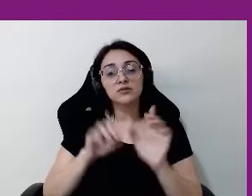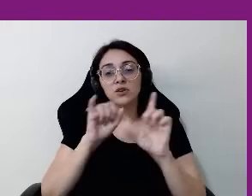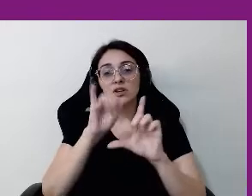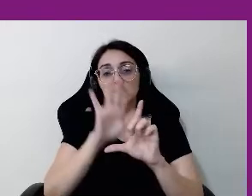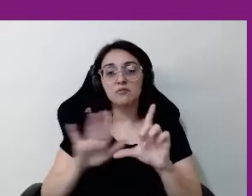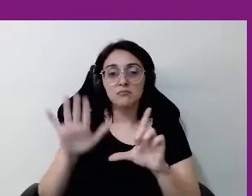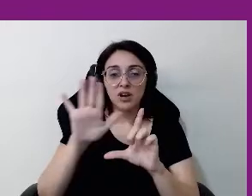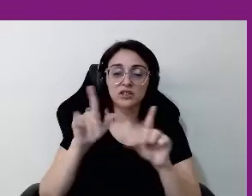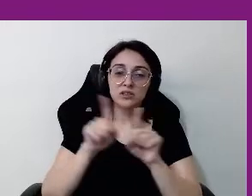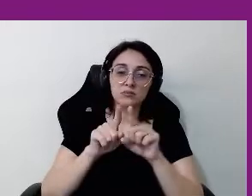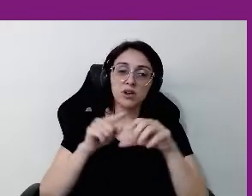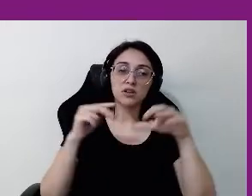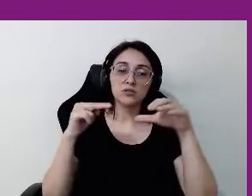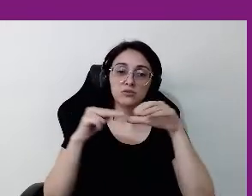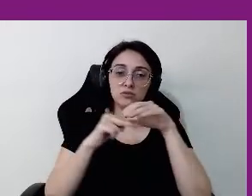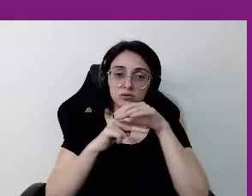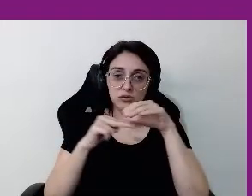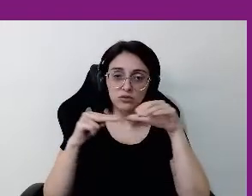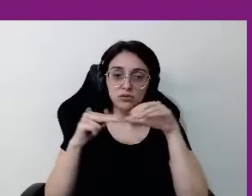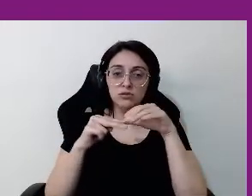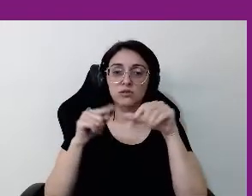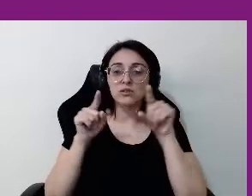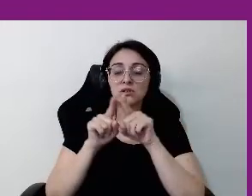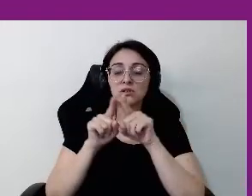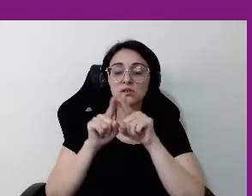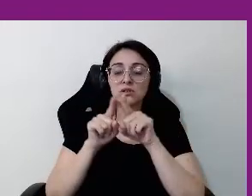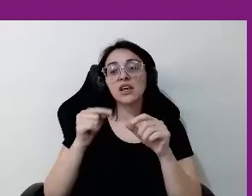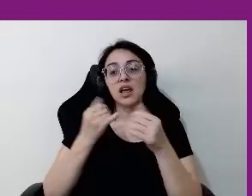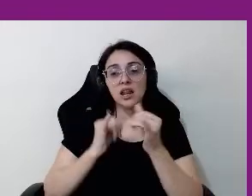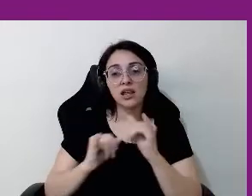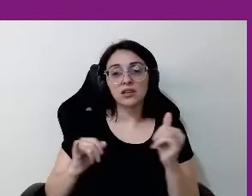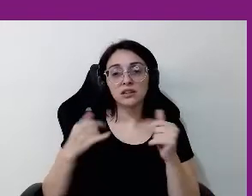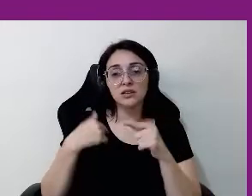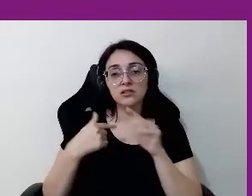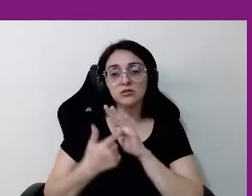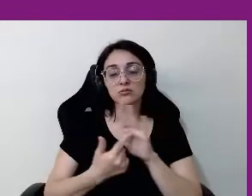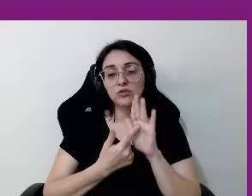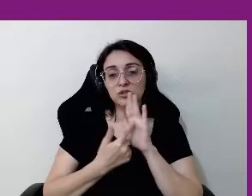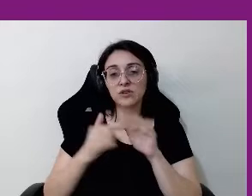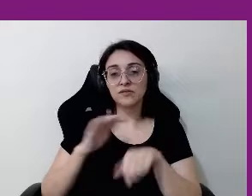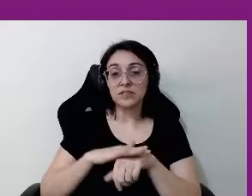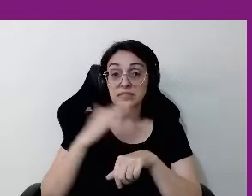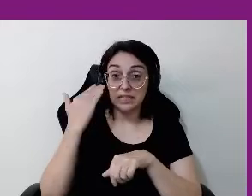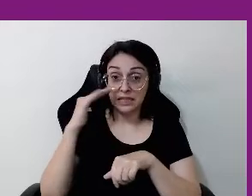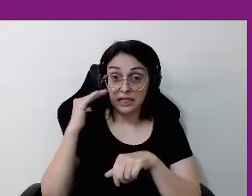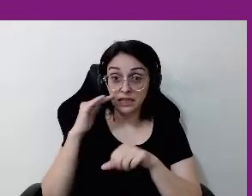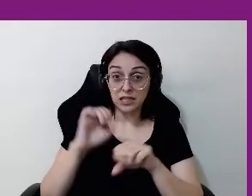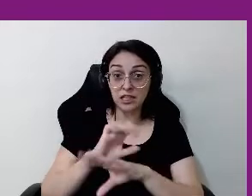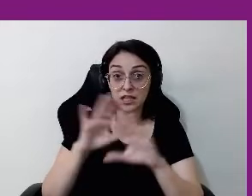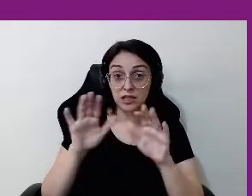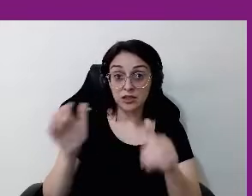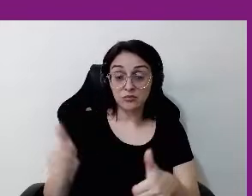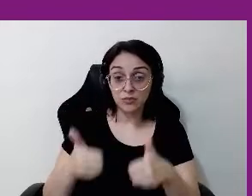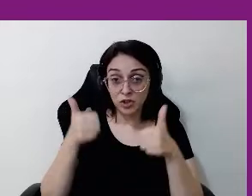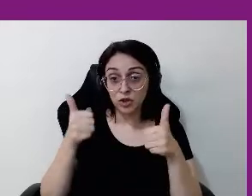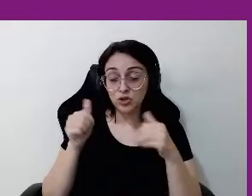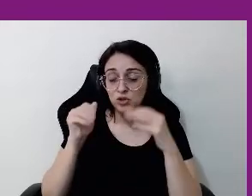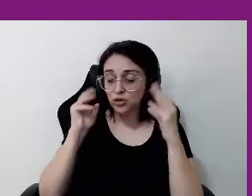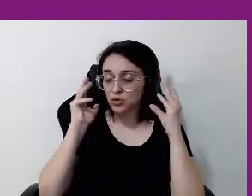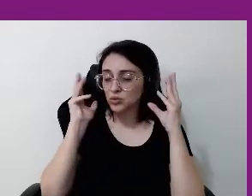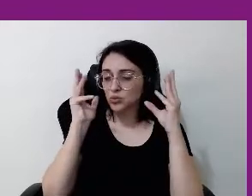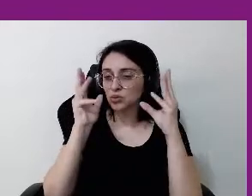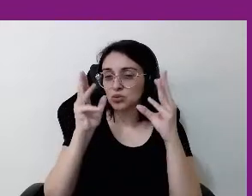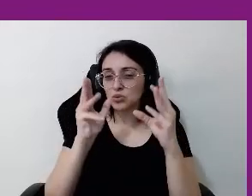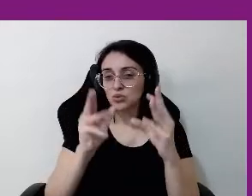a tomografia convencional de impedância elétrica, que fizeram que a gente entendesse melhor toda